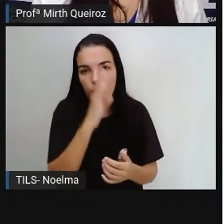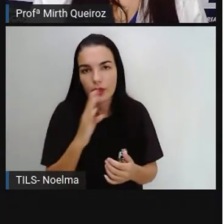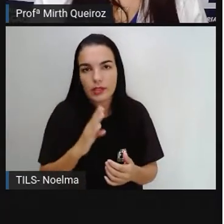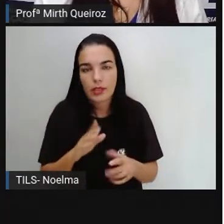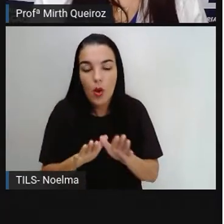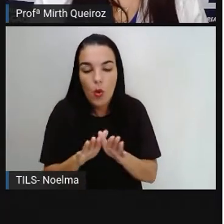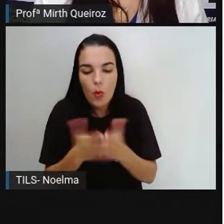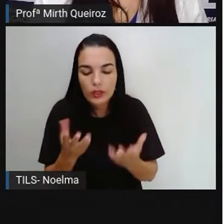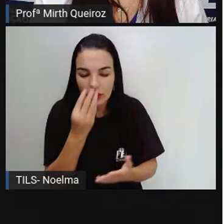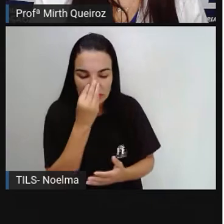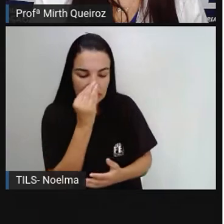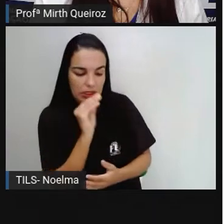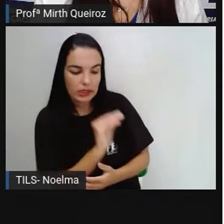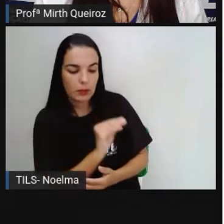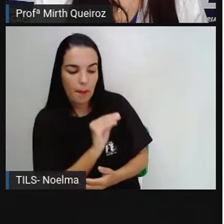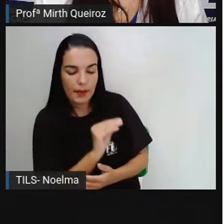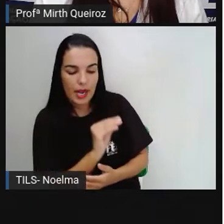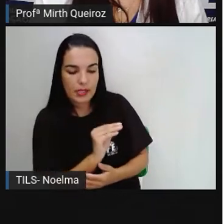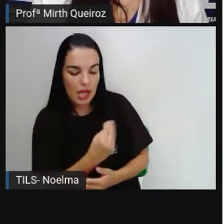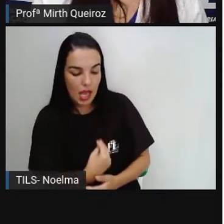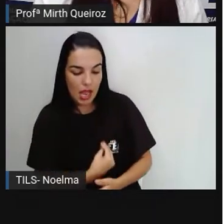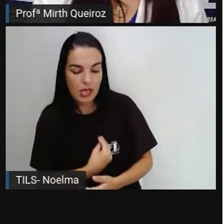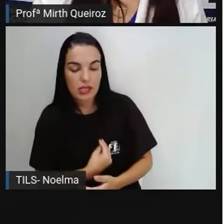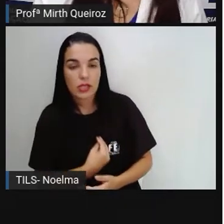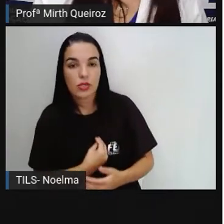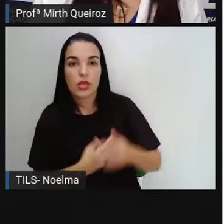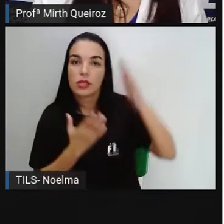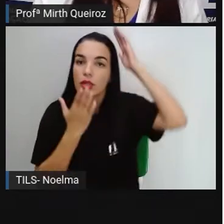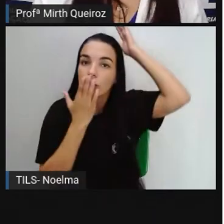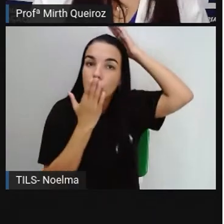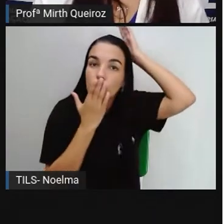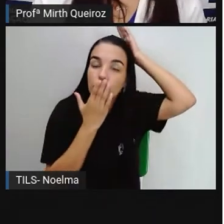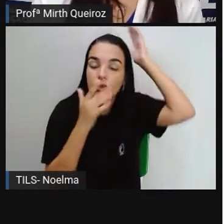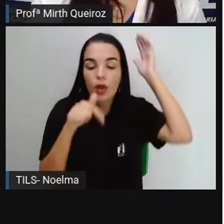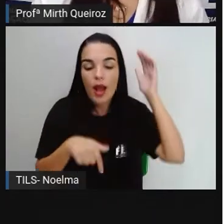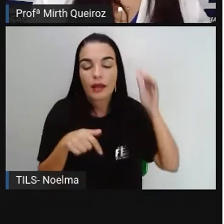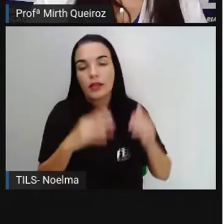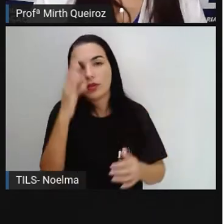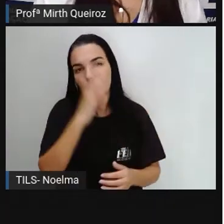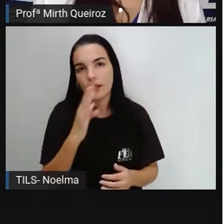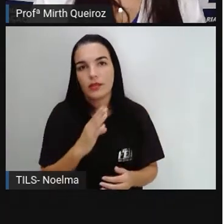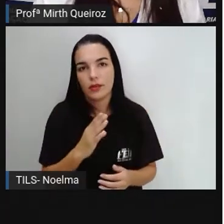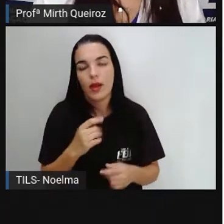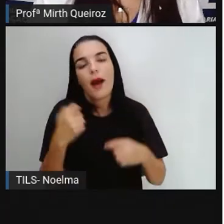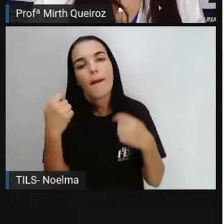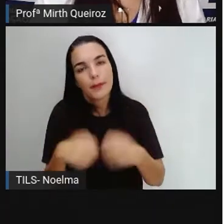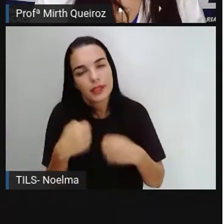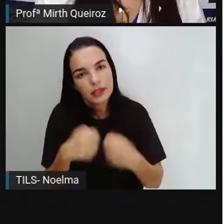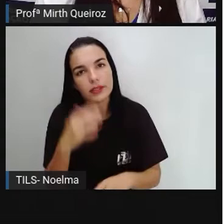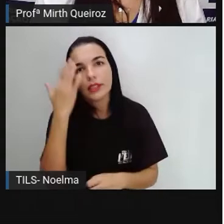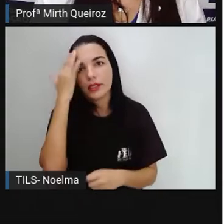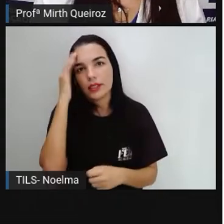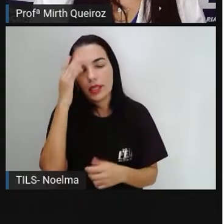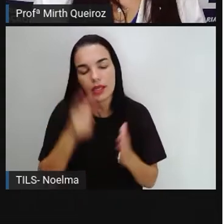para a formação da identidade do povo brasileiro essa história que aconteceu antes de 1500.